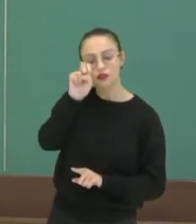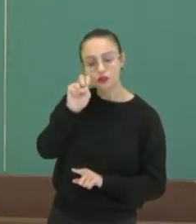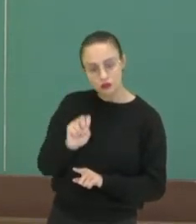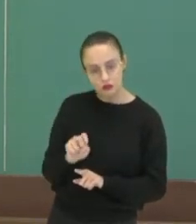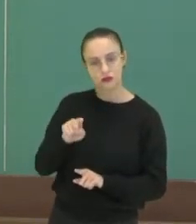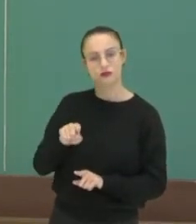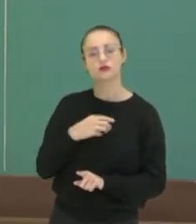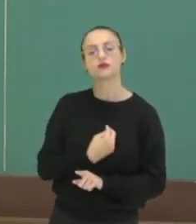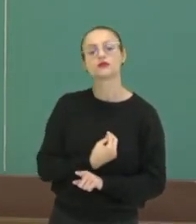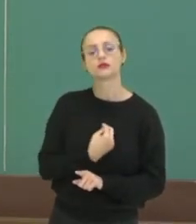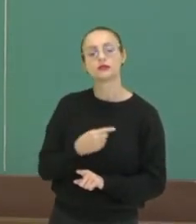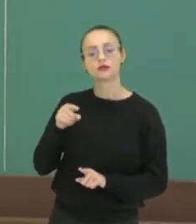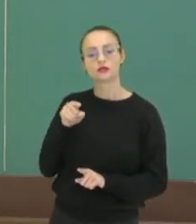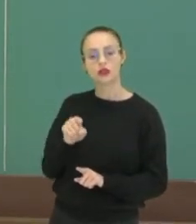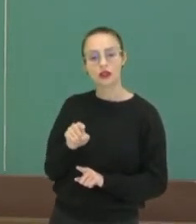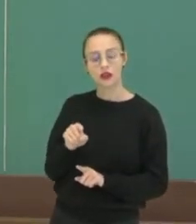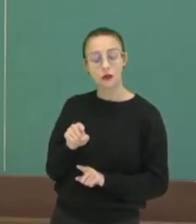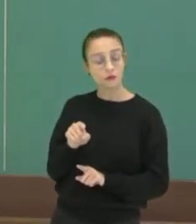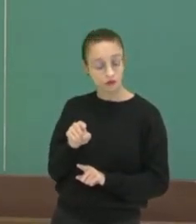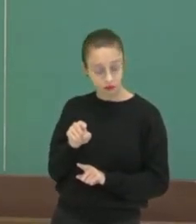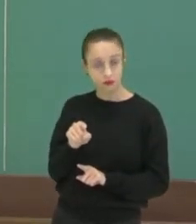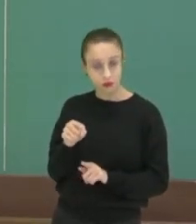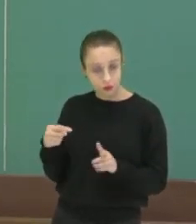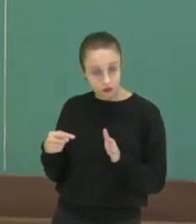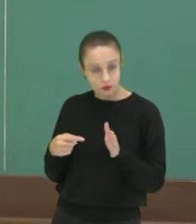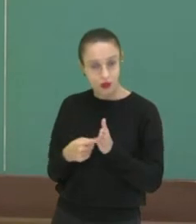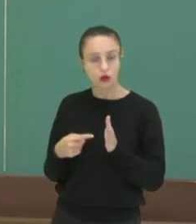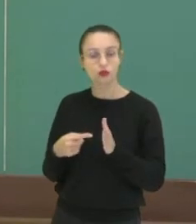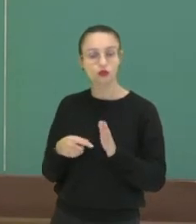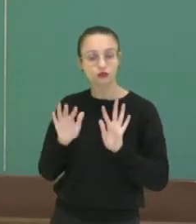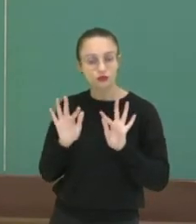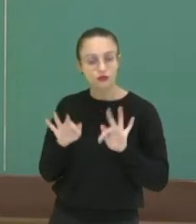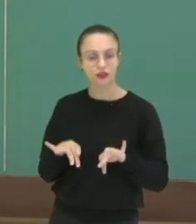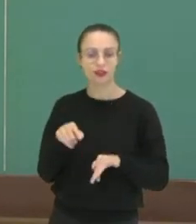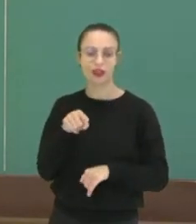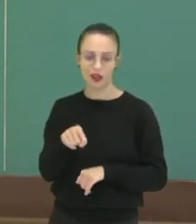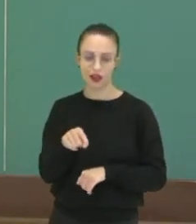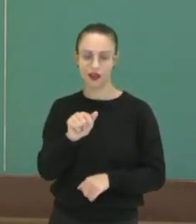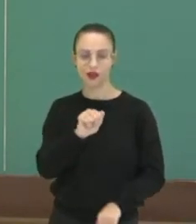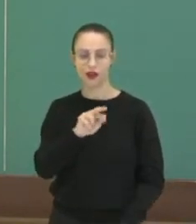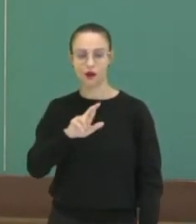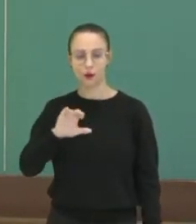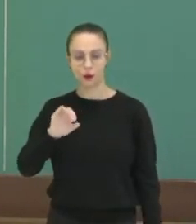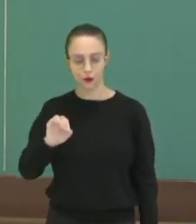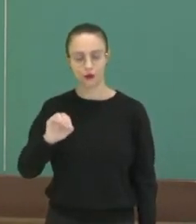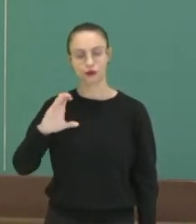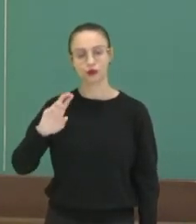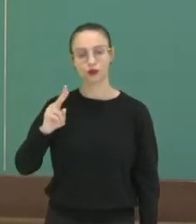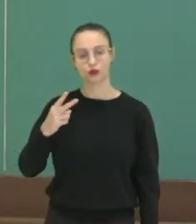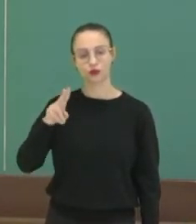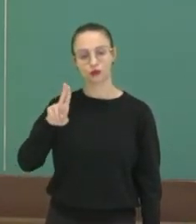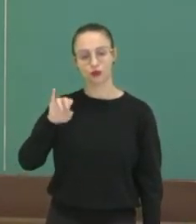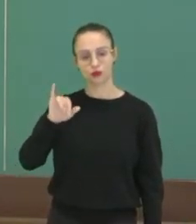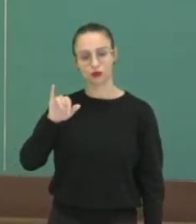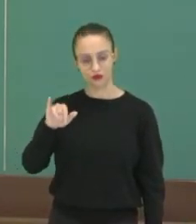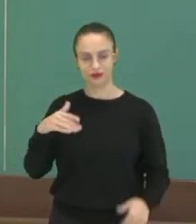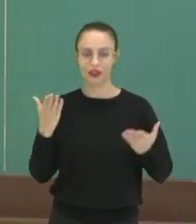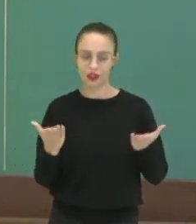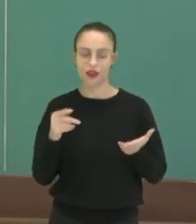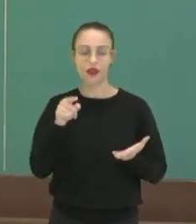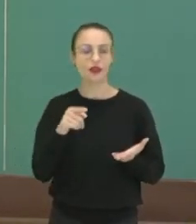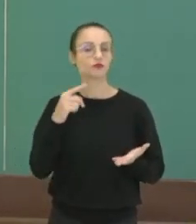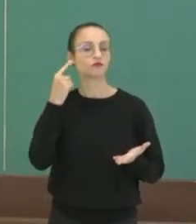região sul, o ponto extremo sul ali, que é o Arroio Chuí, certo? Então, mais uma forma da gente pensar